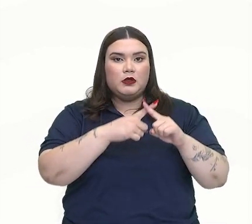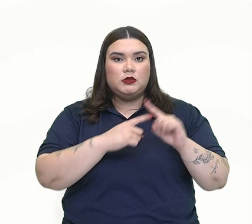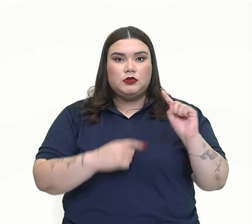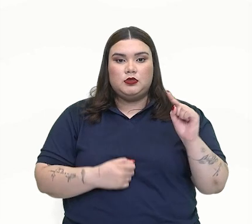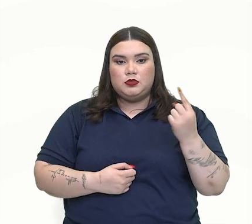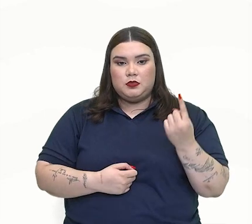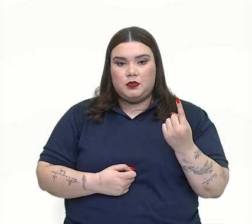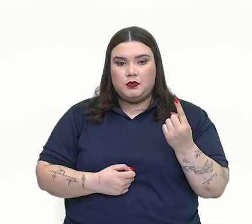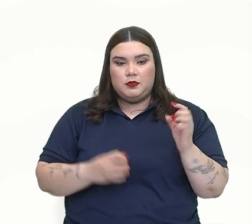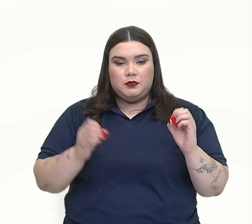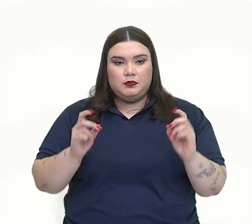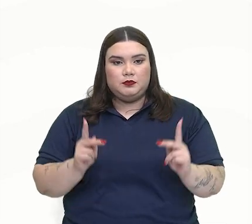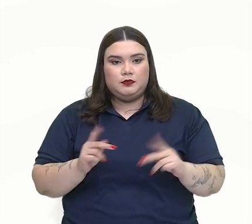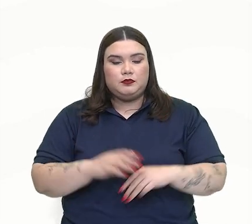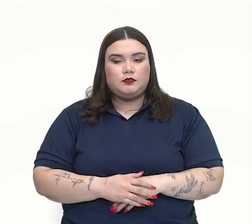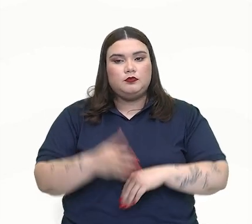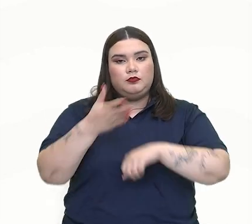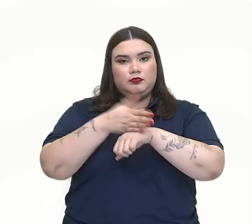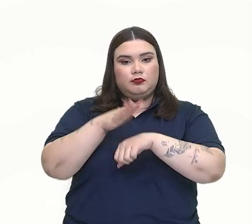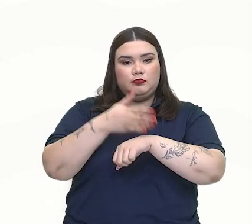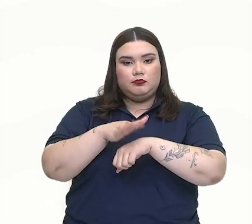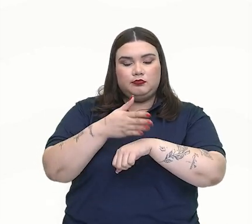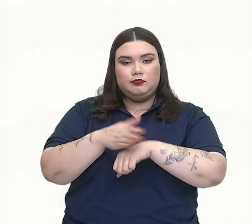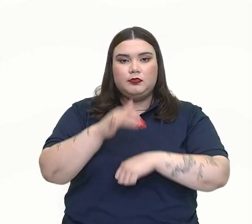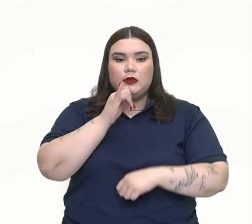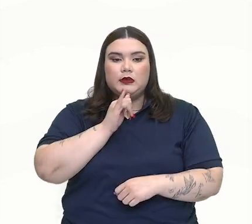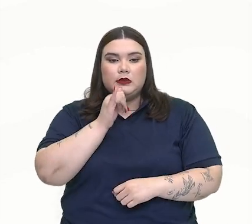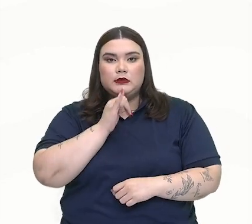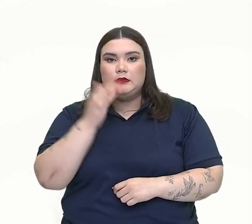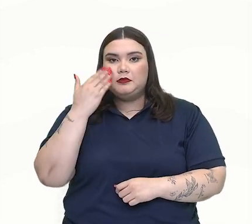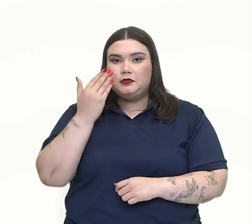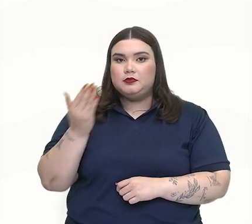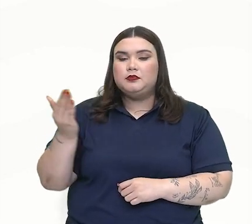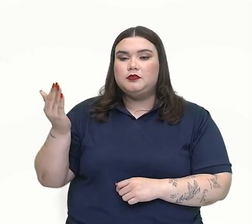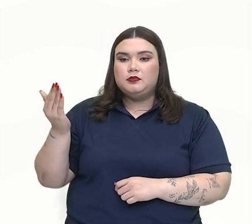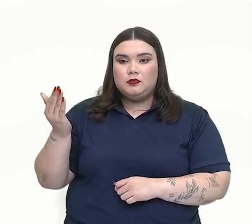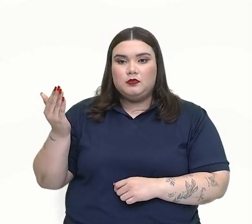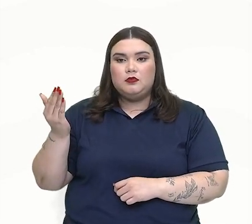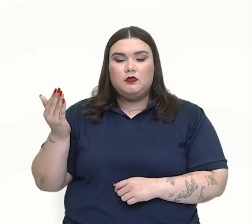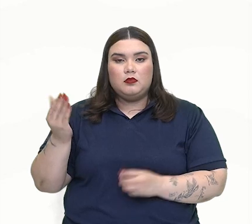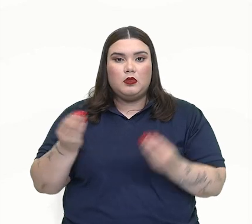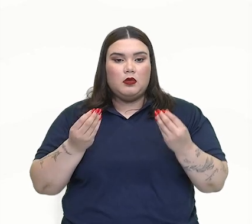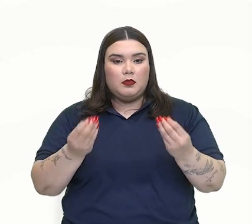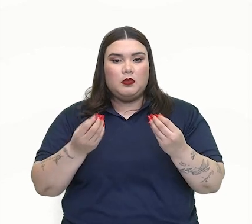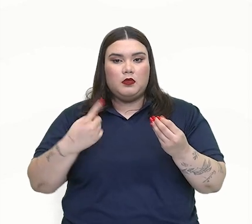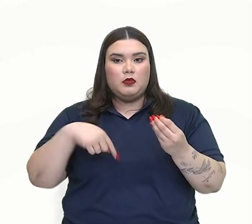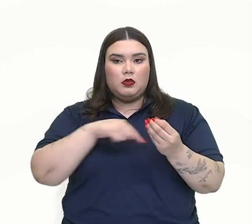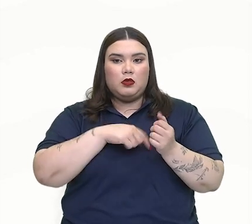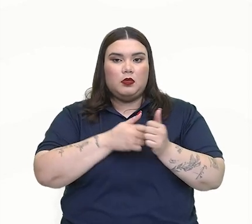1000. Tá? E aqui nós temos alguns exemplos, né, para a gente